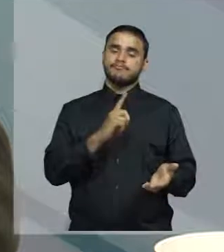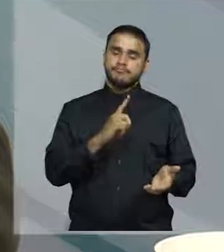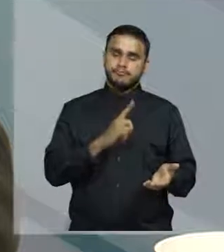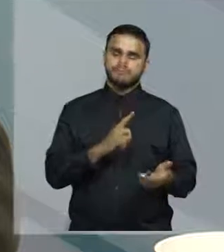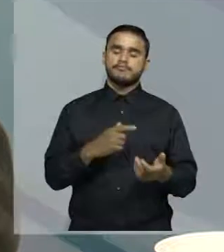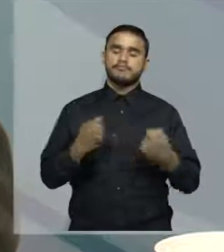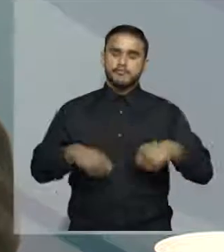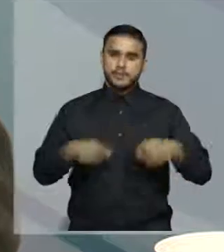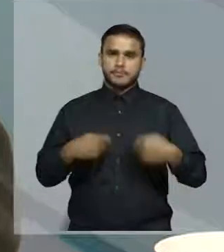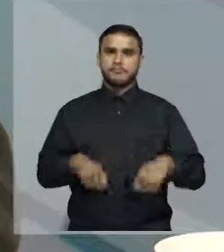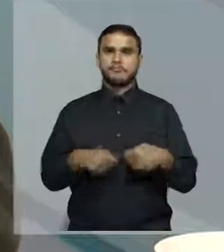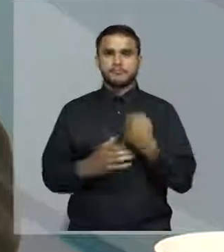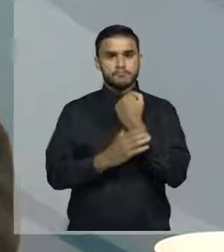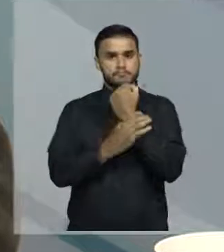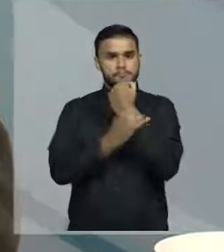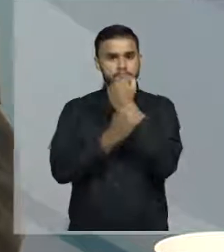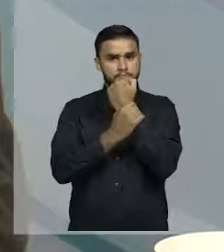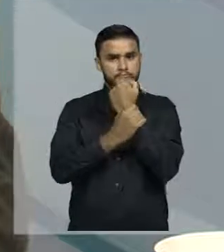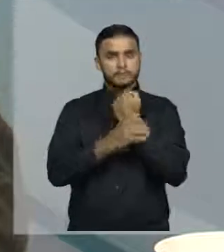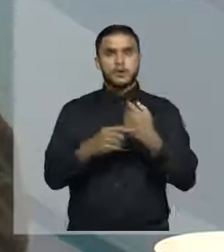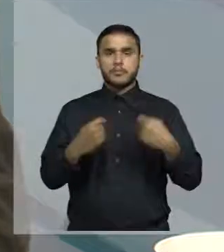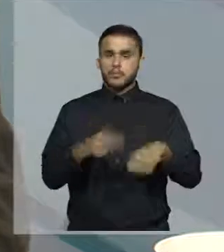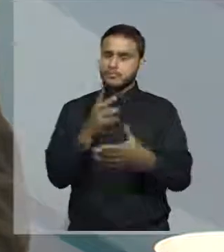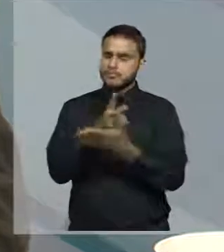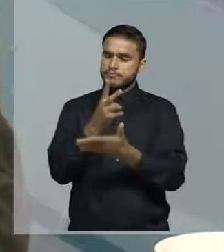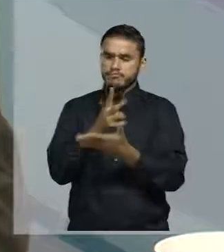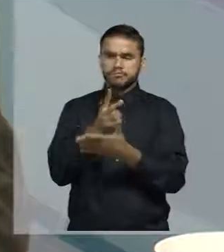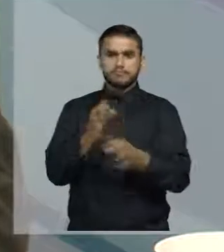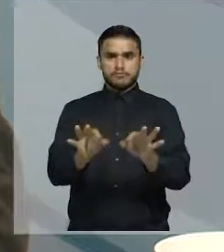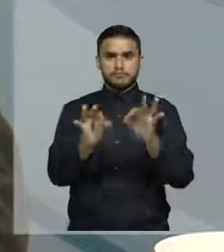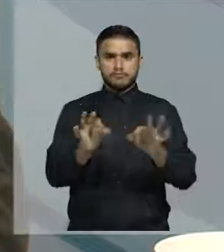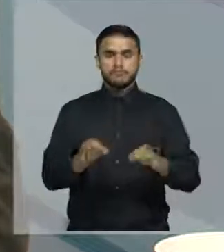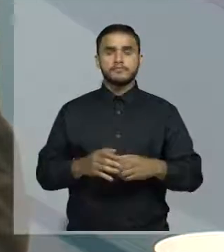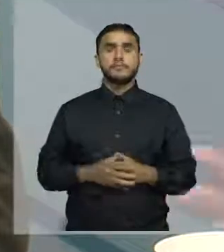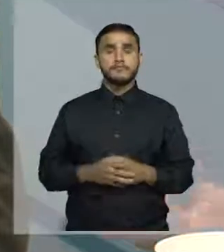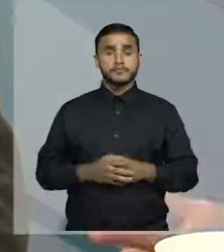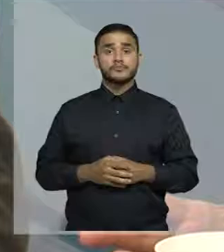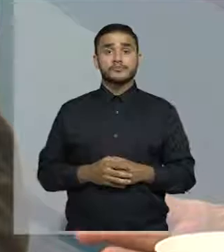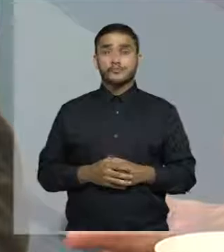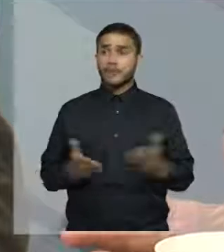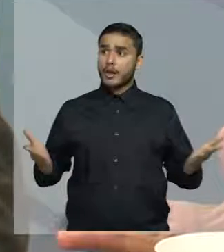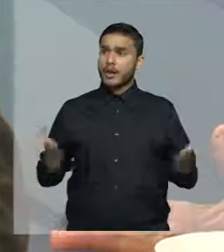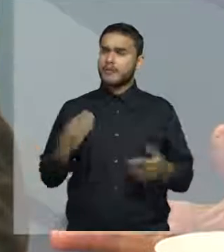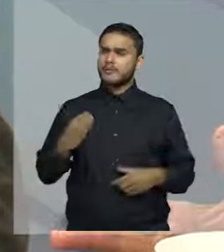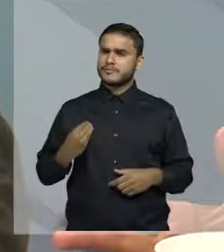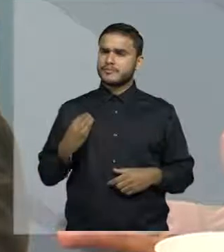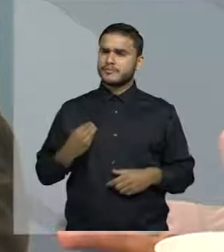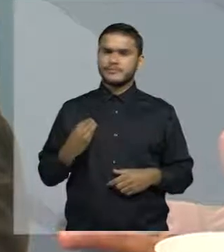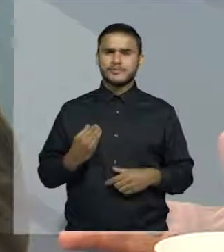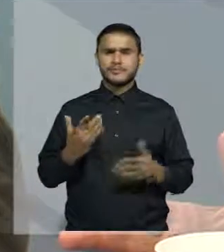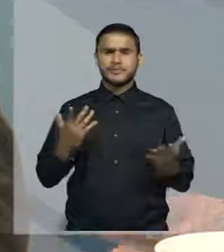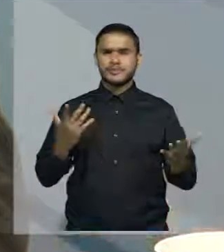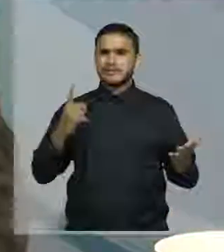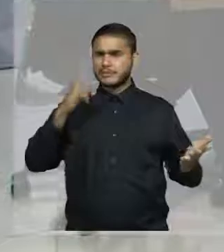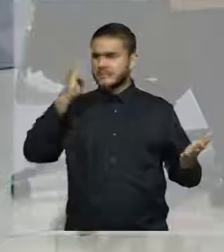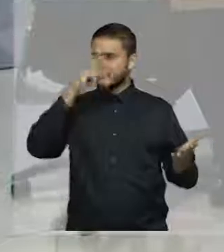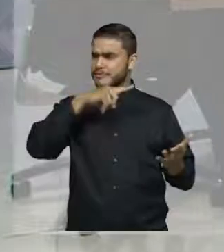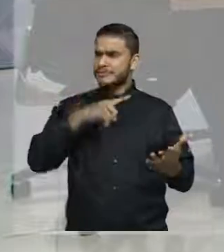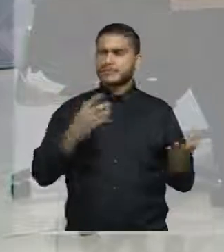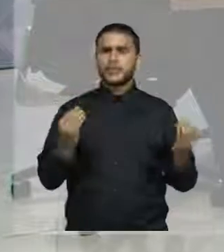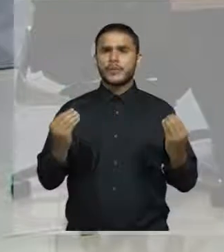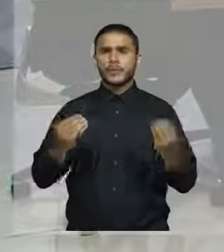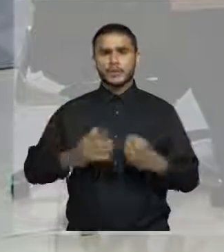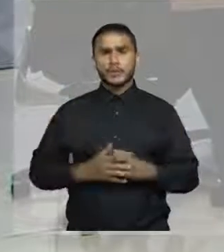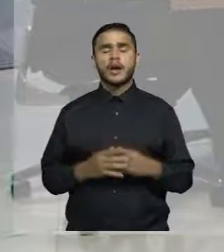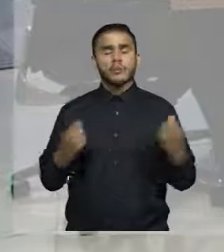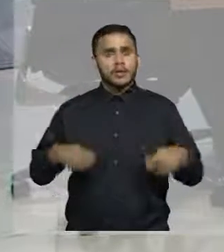Limites preciosos, garantias que devem ser preservadas. Mas nós estamos vivendo uma situação de guerra civil. E aí precisaríamos